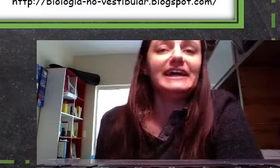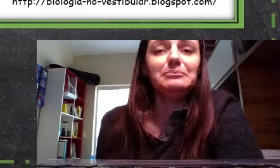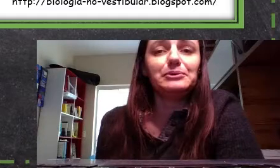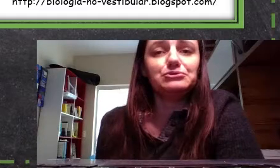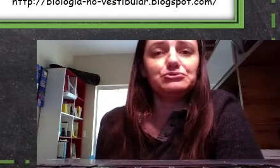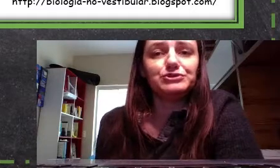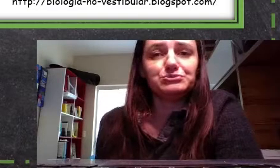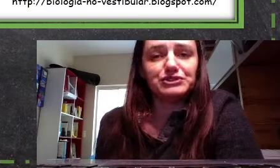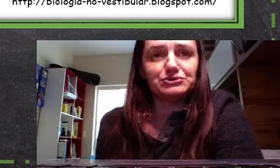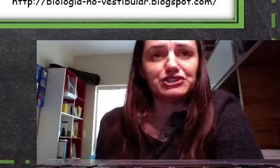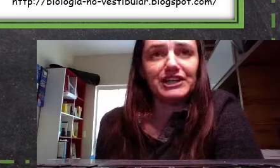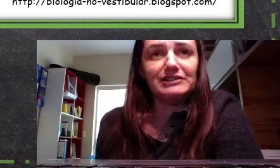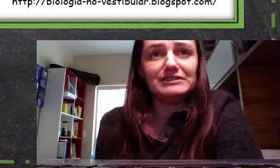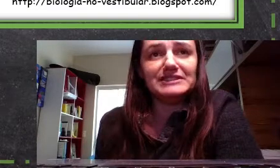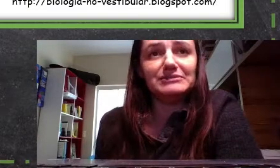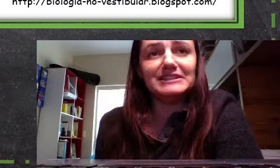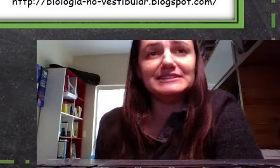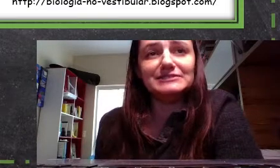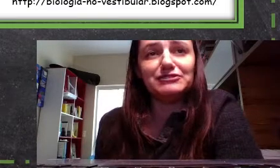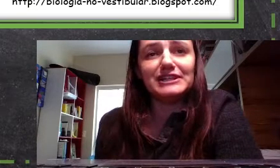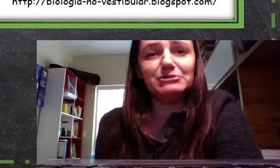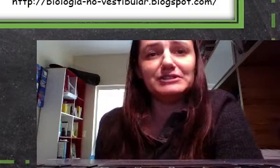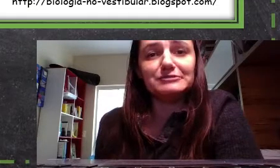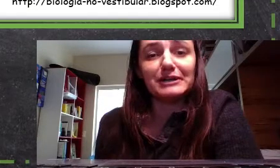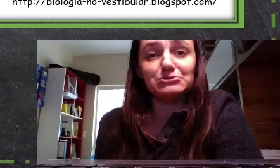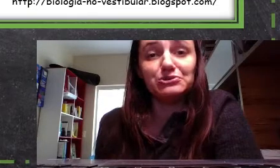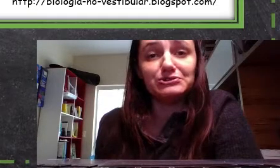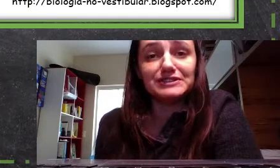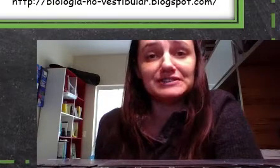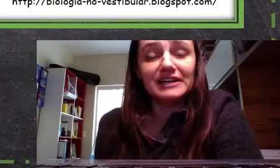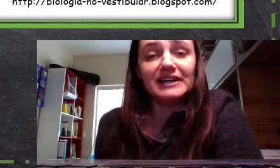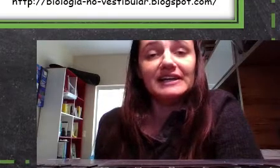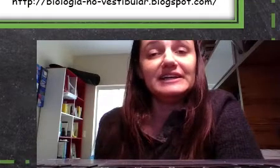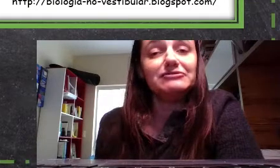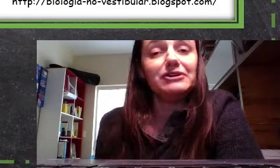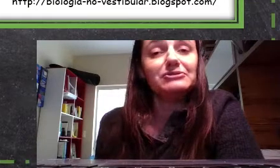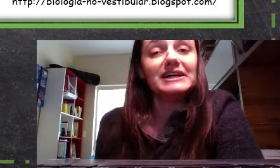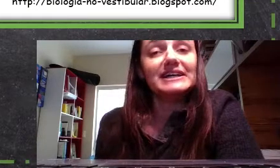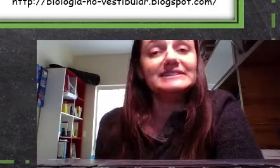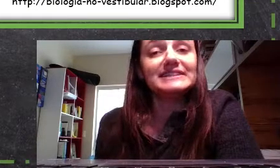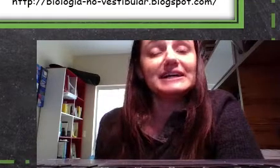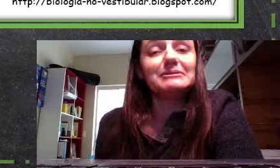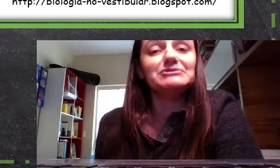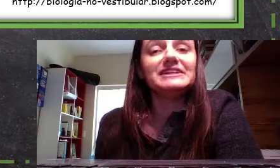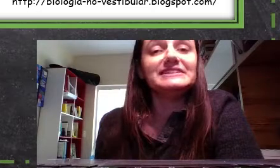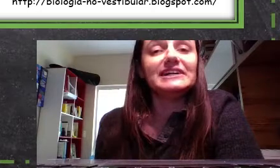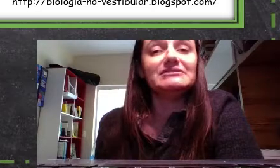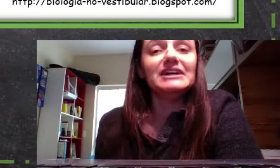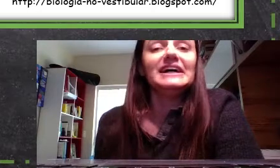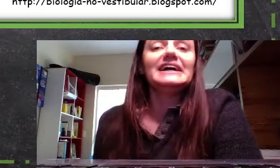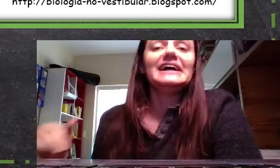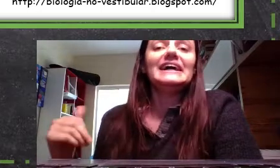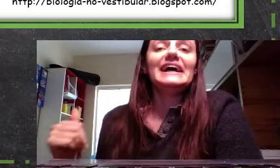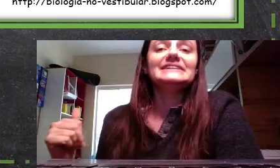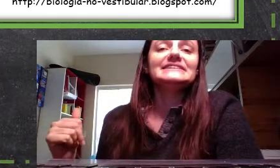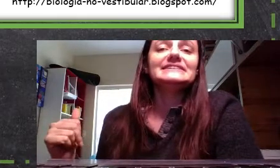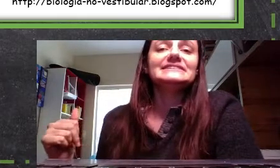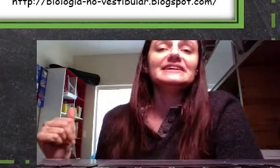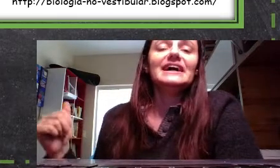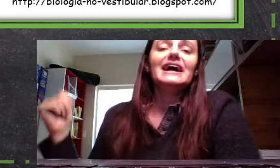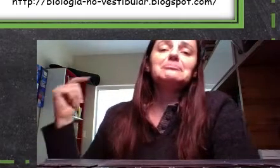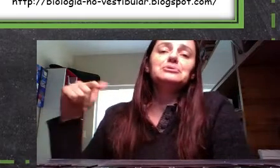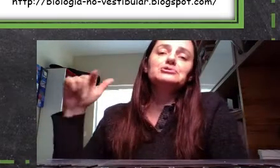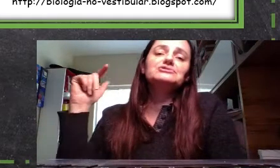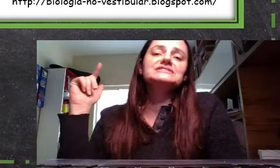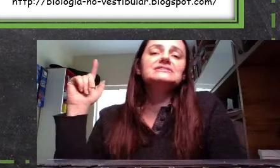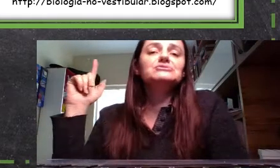aqui. Quem produz o estrogênio são esses folículos maduros, que foram aqueles que amadureceram